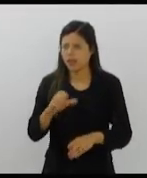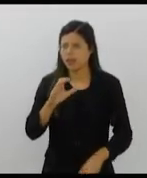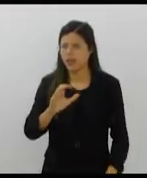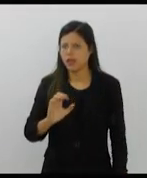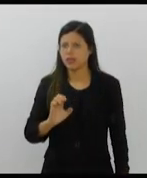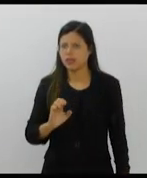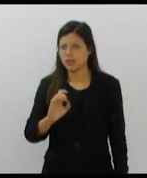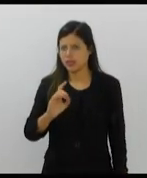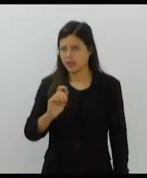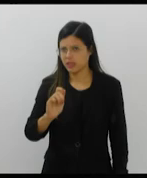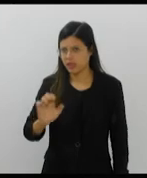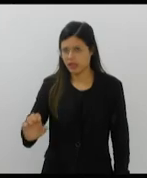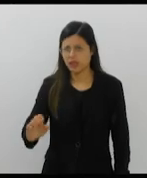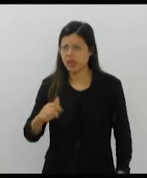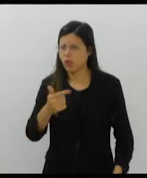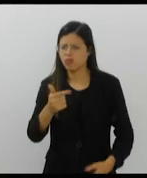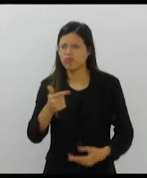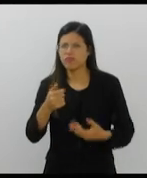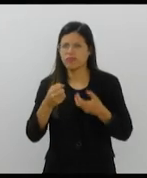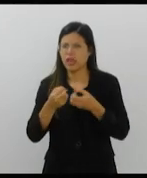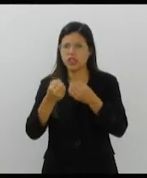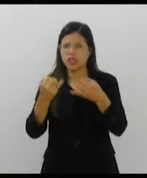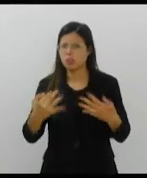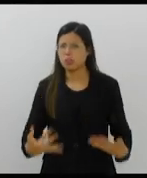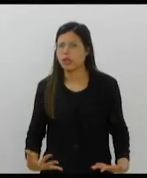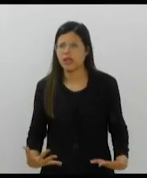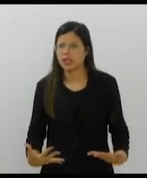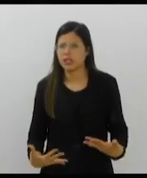justificativa que abone